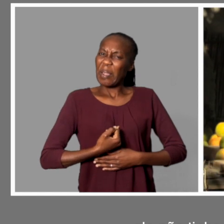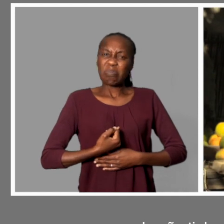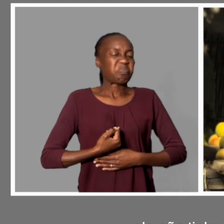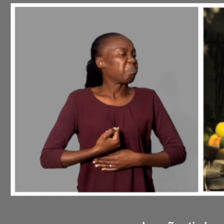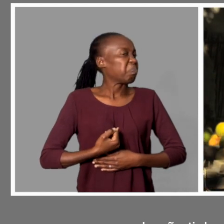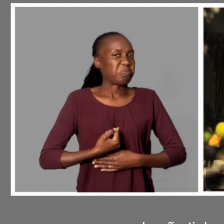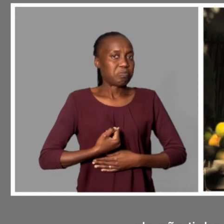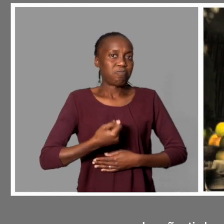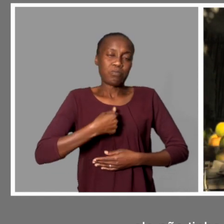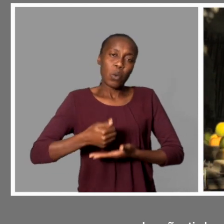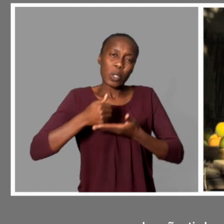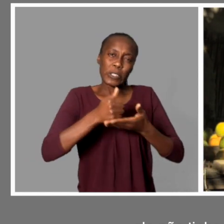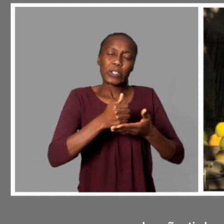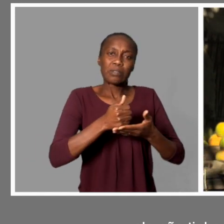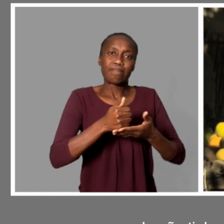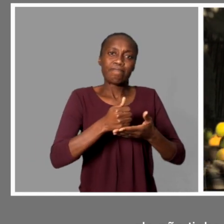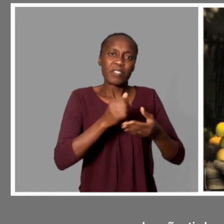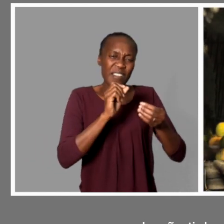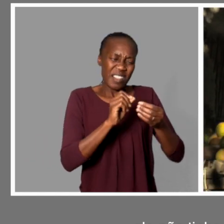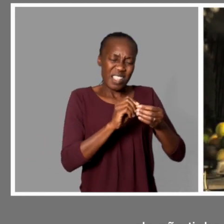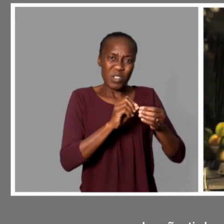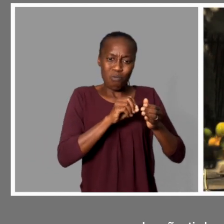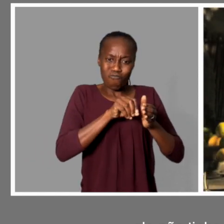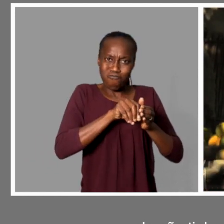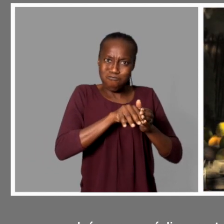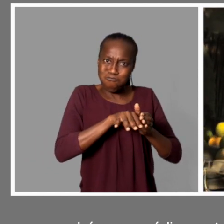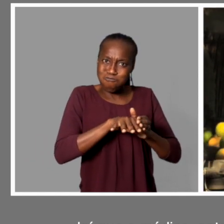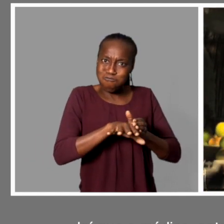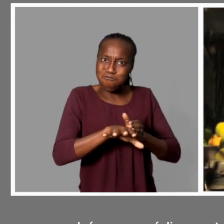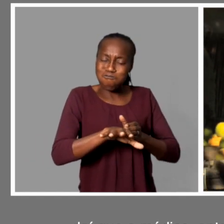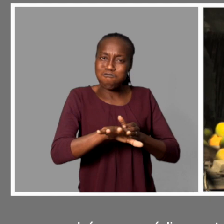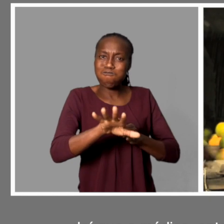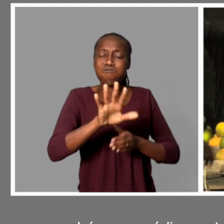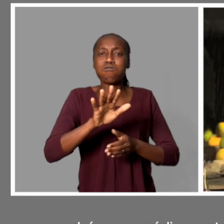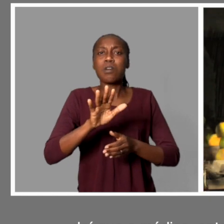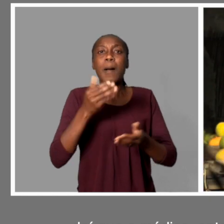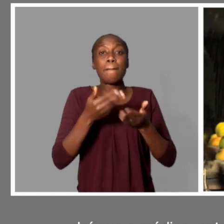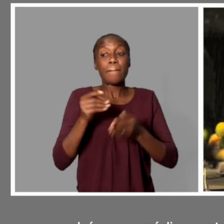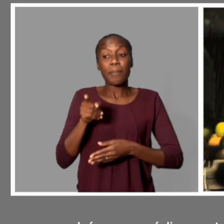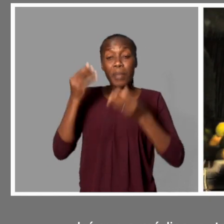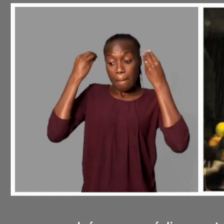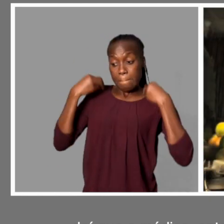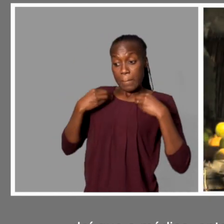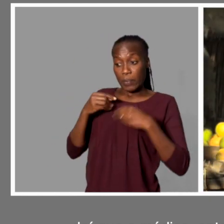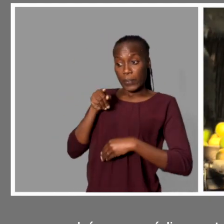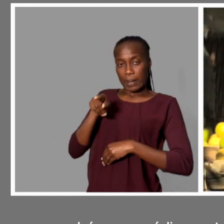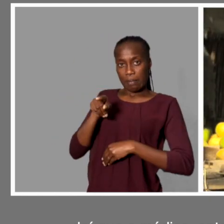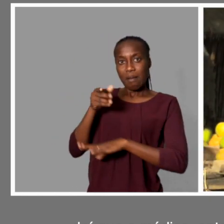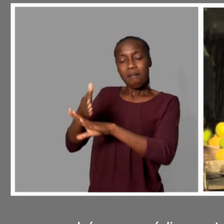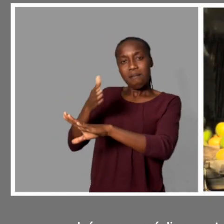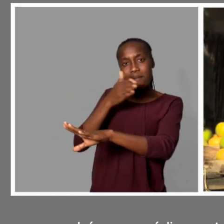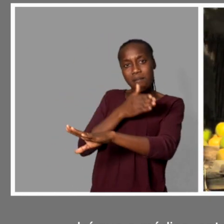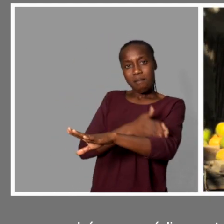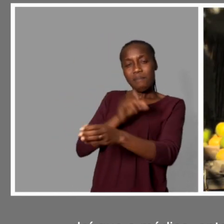capacidade de empurrar. Daí que o doutor, antes de fazer